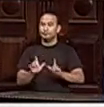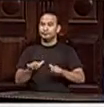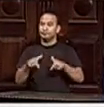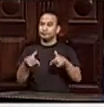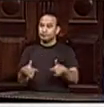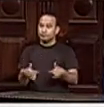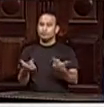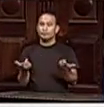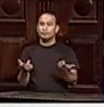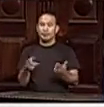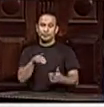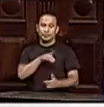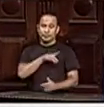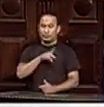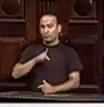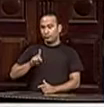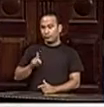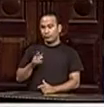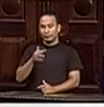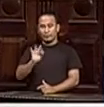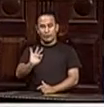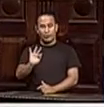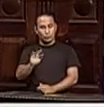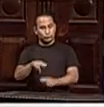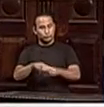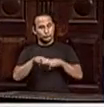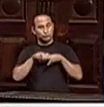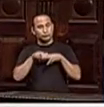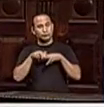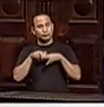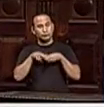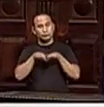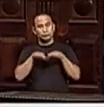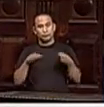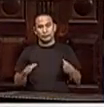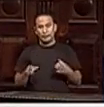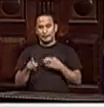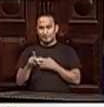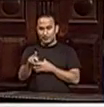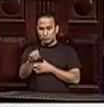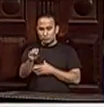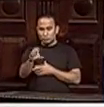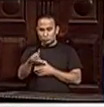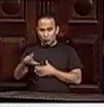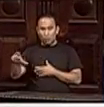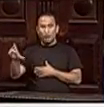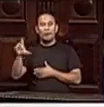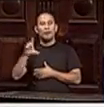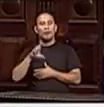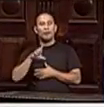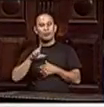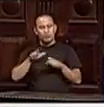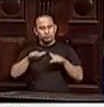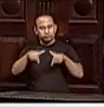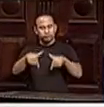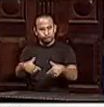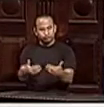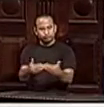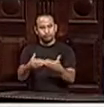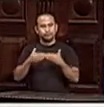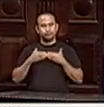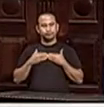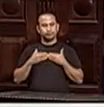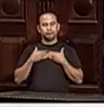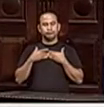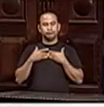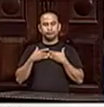da peça do Ministério Público Federal. Por isso, a bancada do PSOL se posicionou favoravelmente à